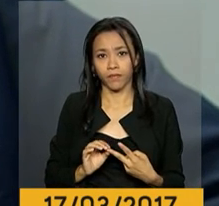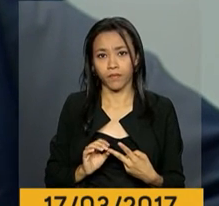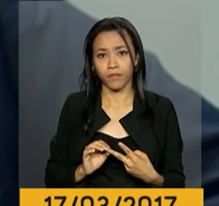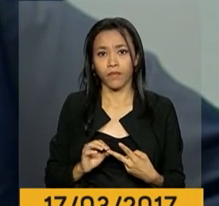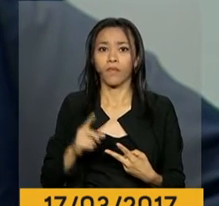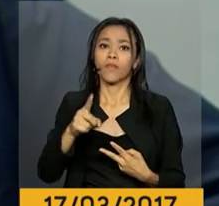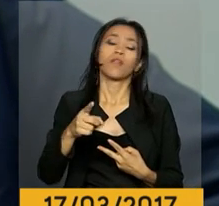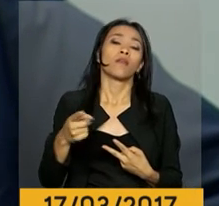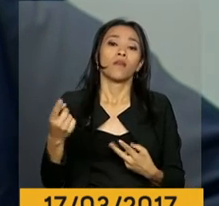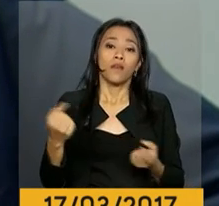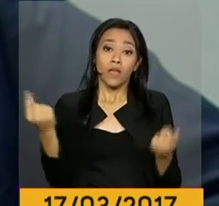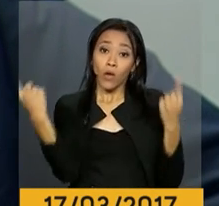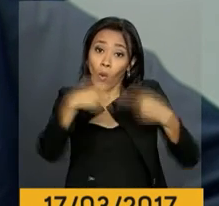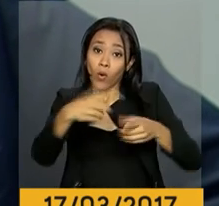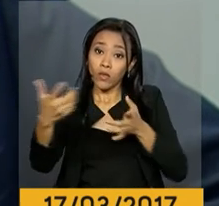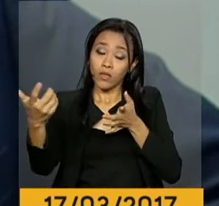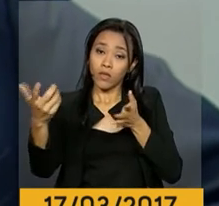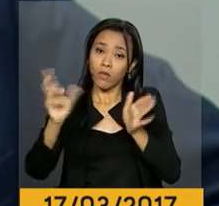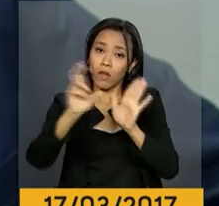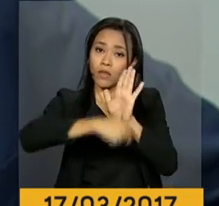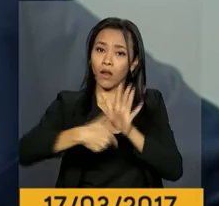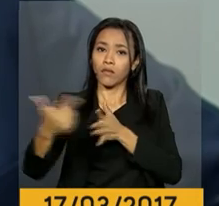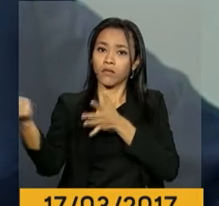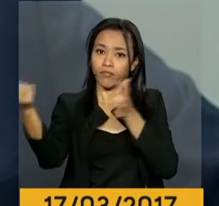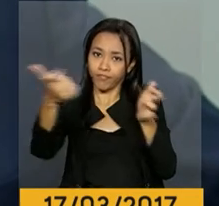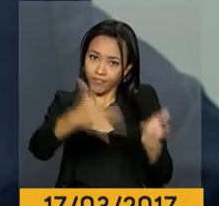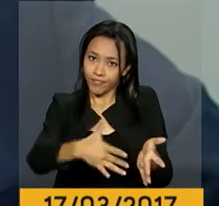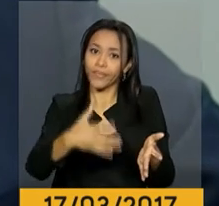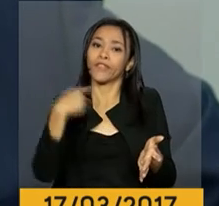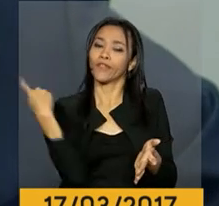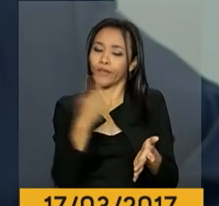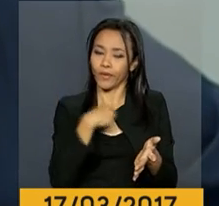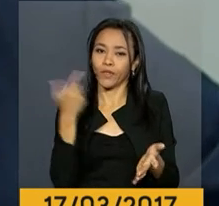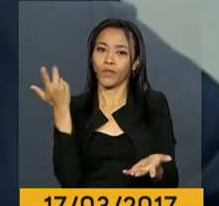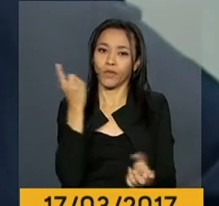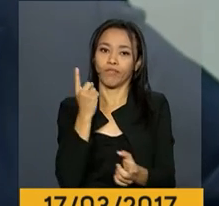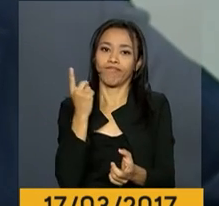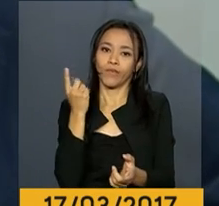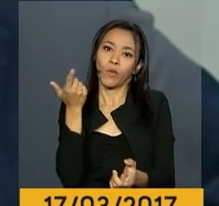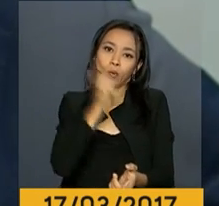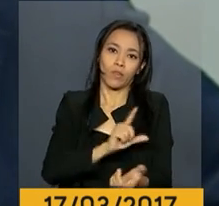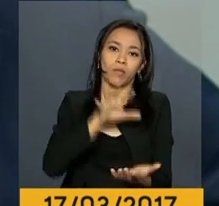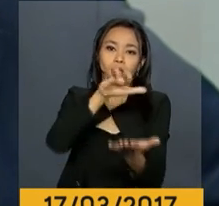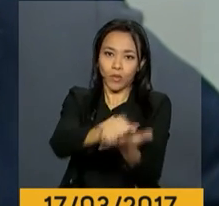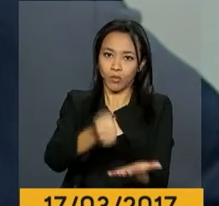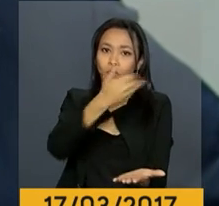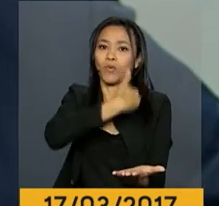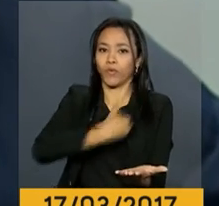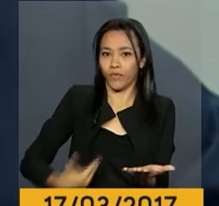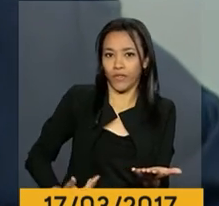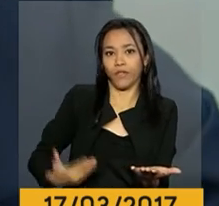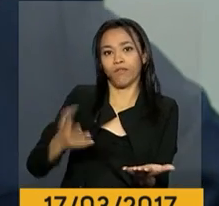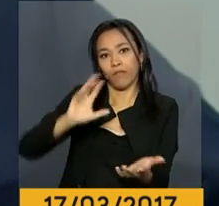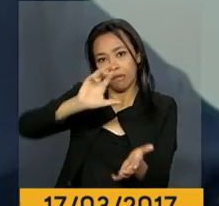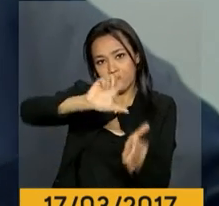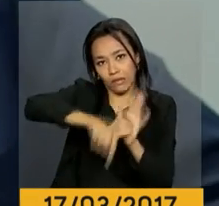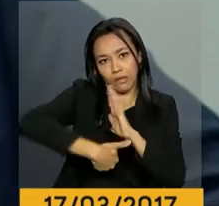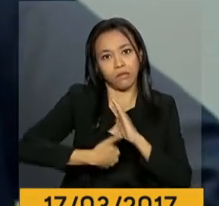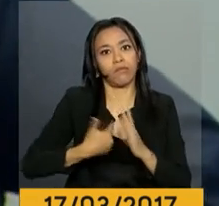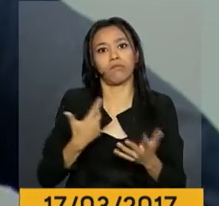combater a recessão. Uma recessão violentíssima que nós pegamos. E, além de pegar uma recessão violentíssima, uma